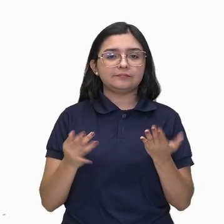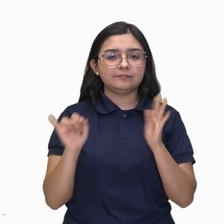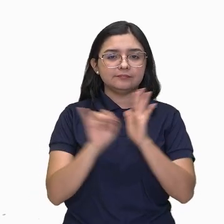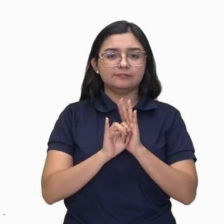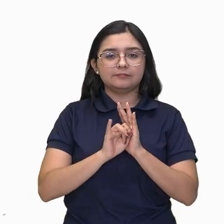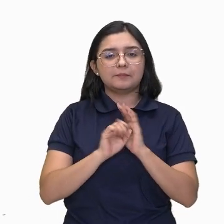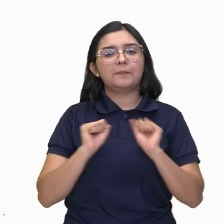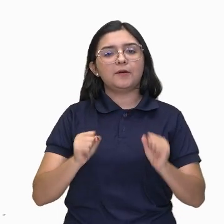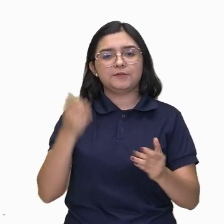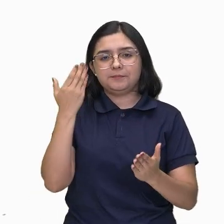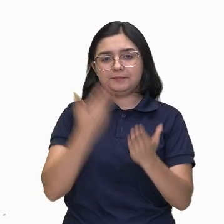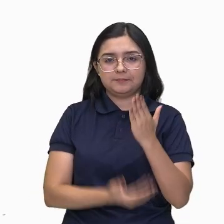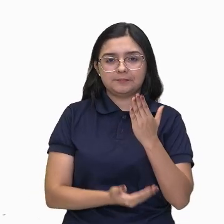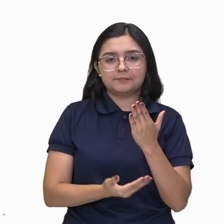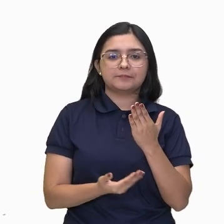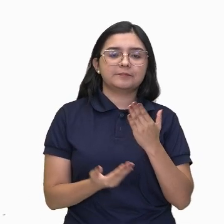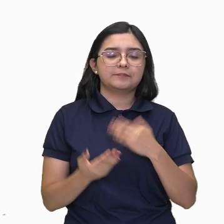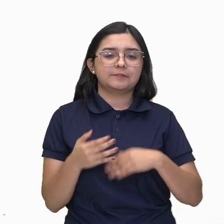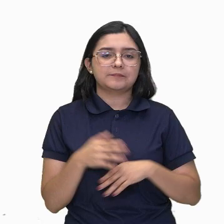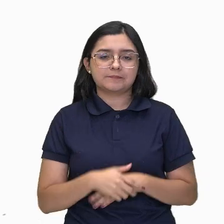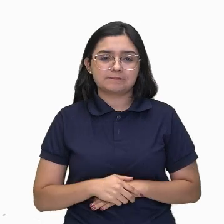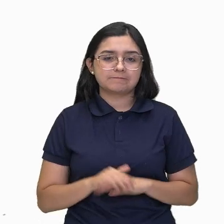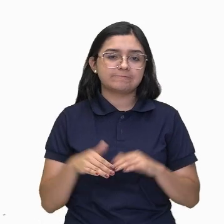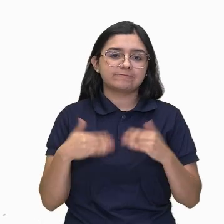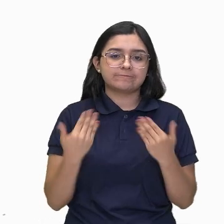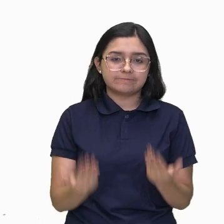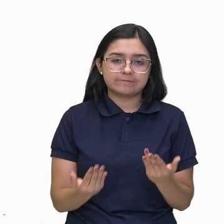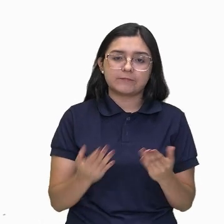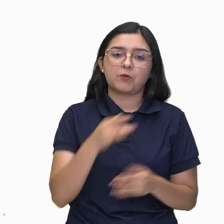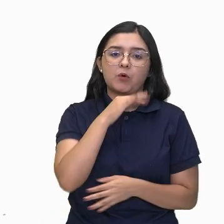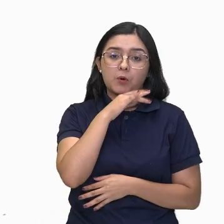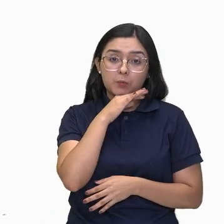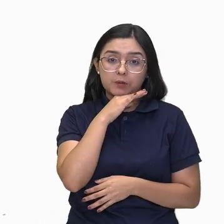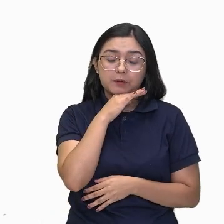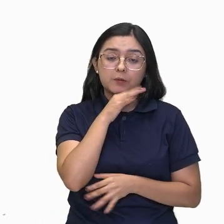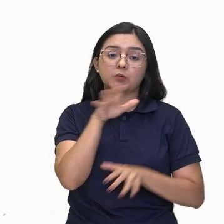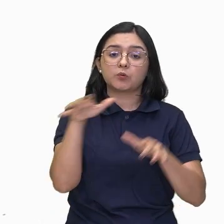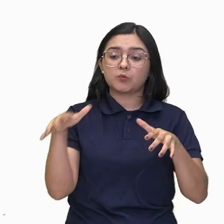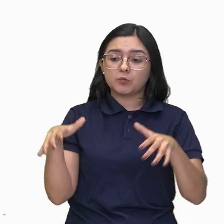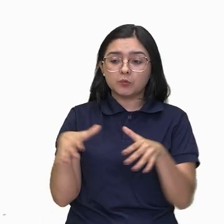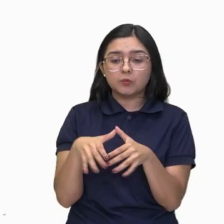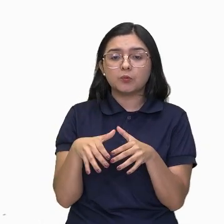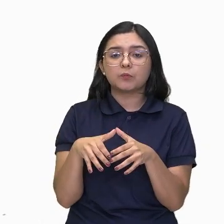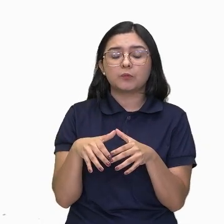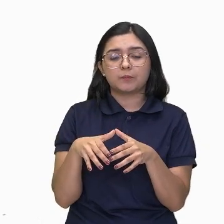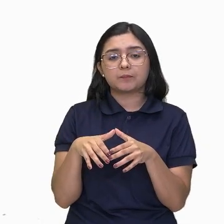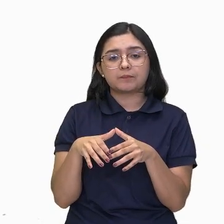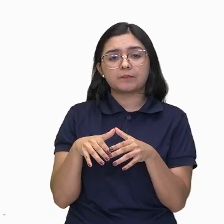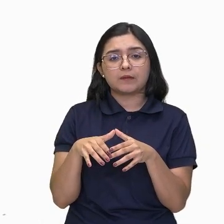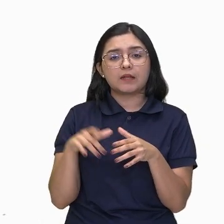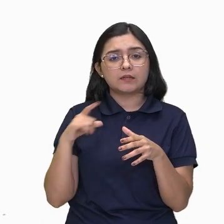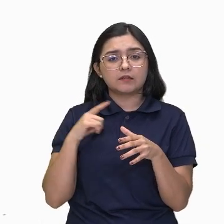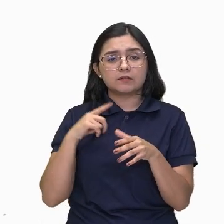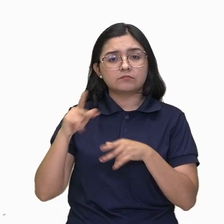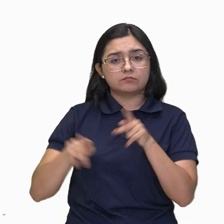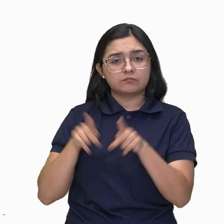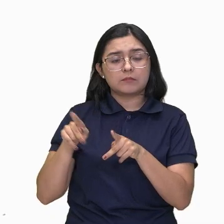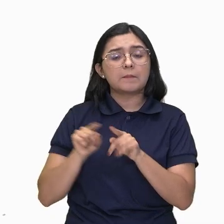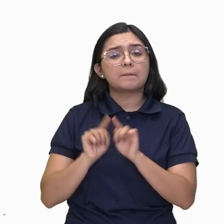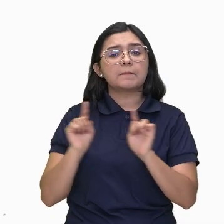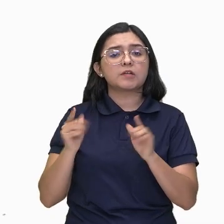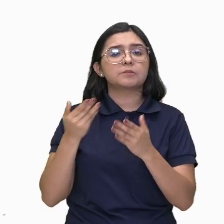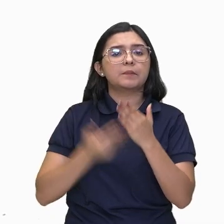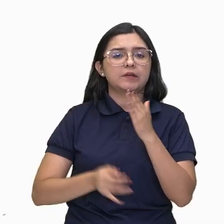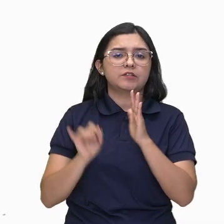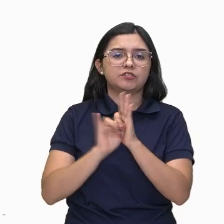ser perdida e é muito ruim quando isso acontece, quando o grupo ainda existindo, ele deixa de ser o que